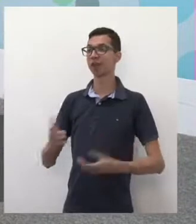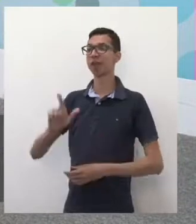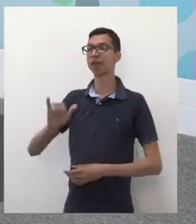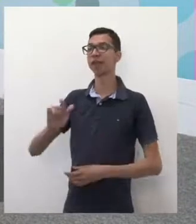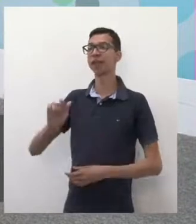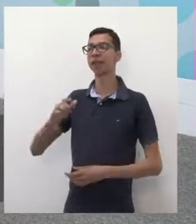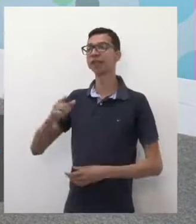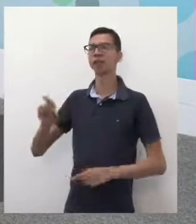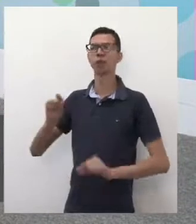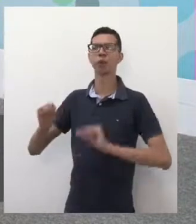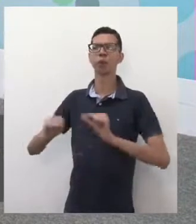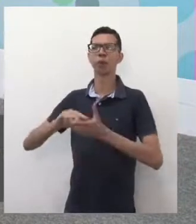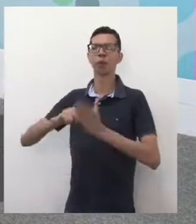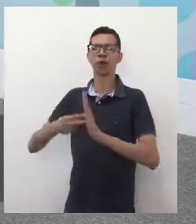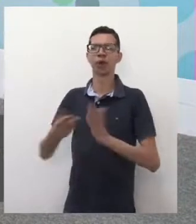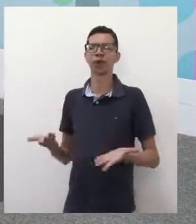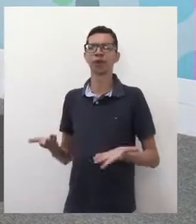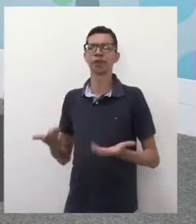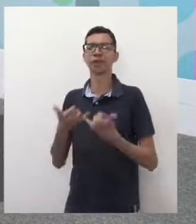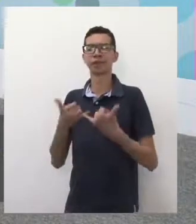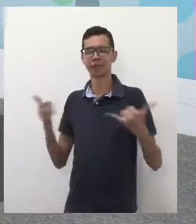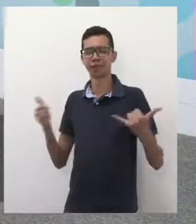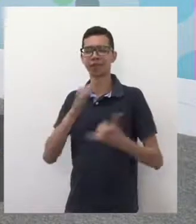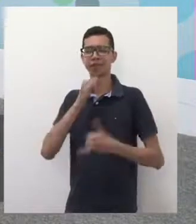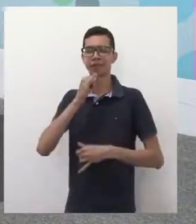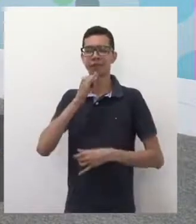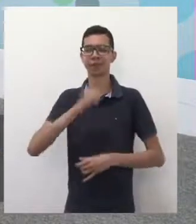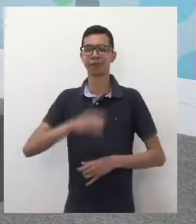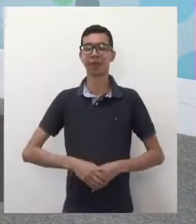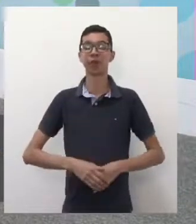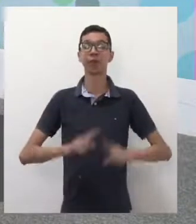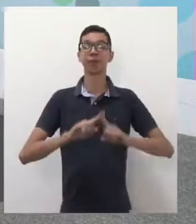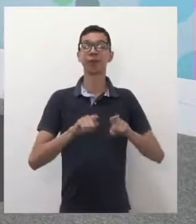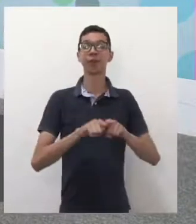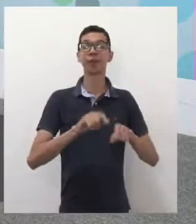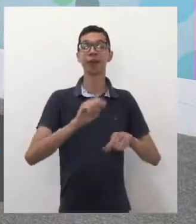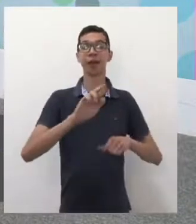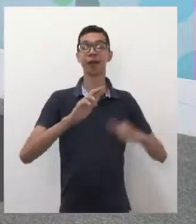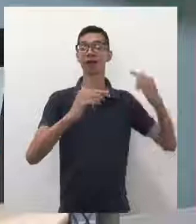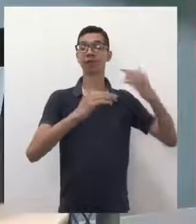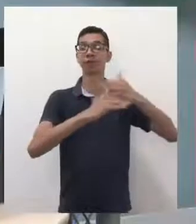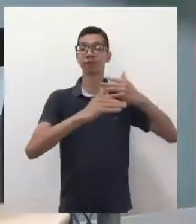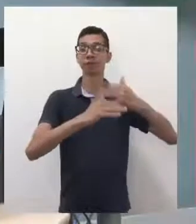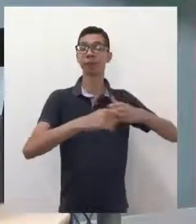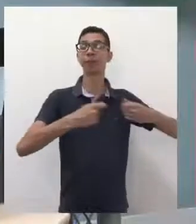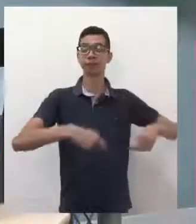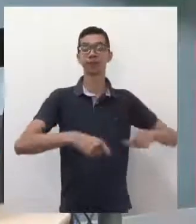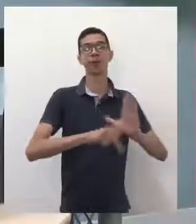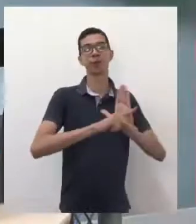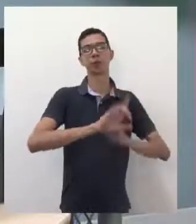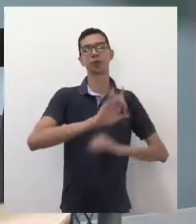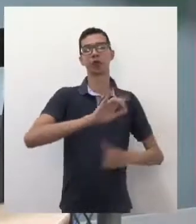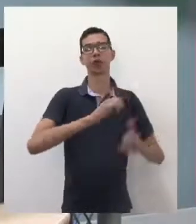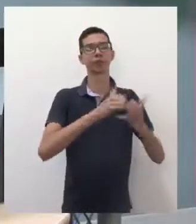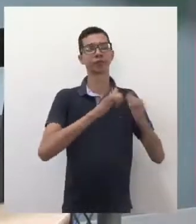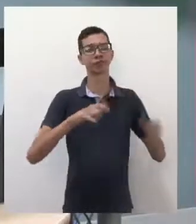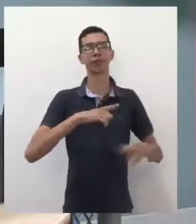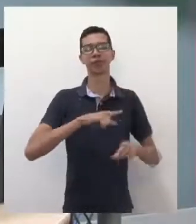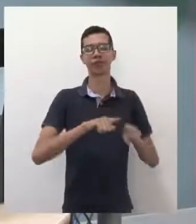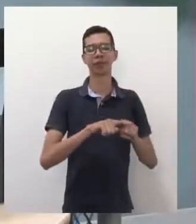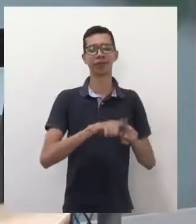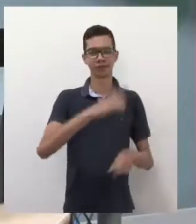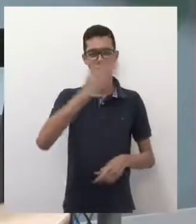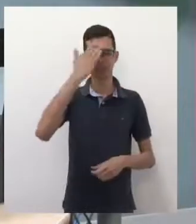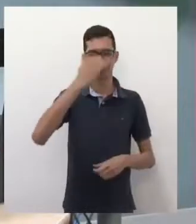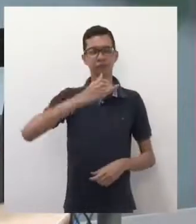está falando disso, todo ar-condicionado, ele recomenda que você tenha uma rede só para ele, inclusive com um disjuntor, né, que é um